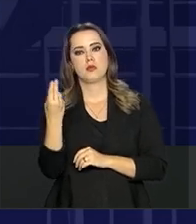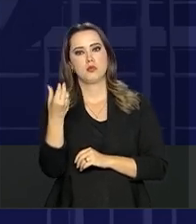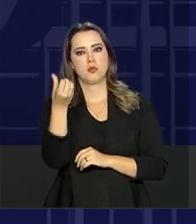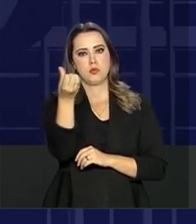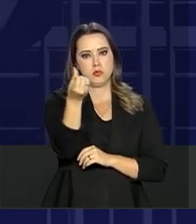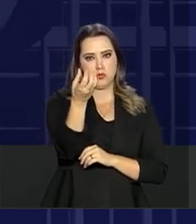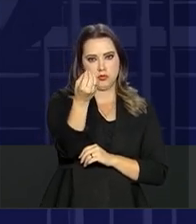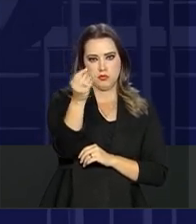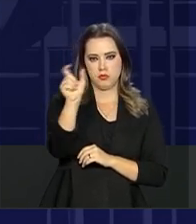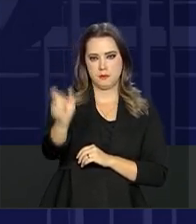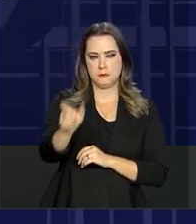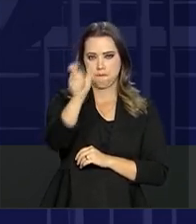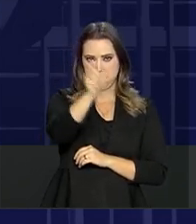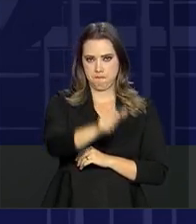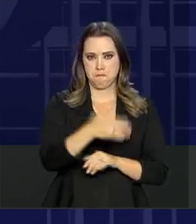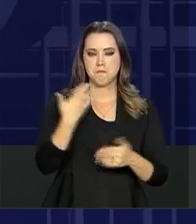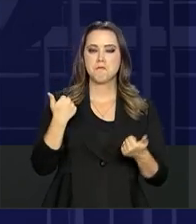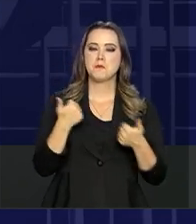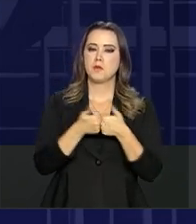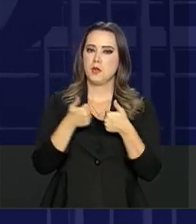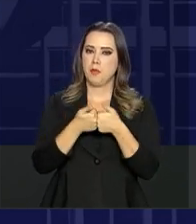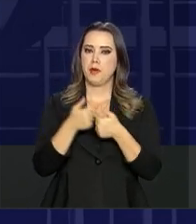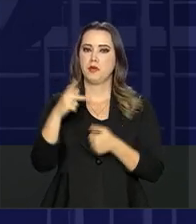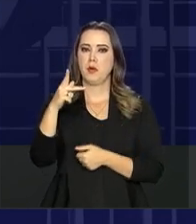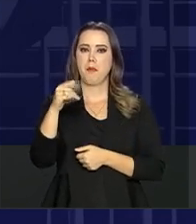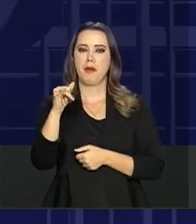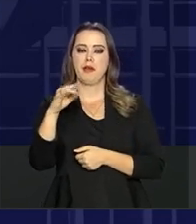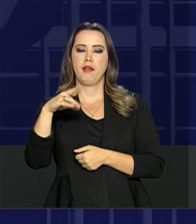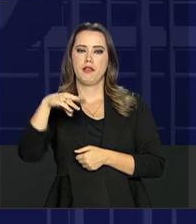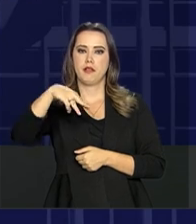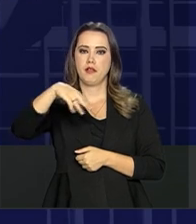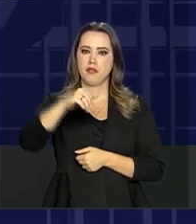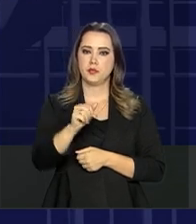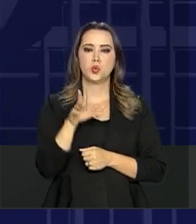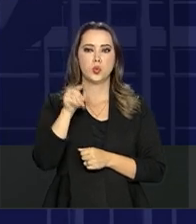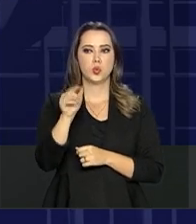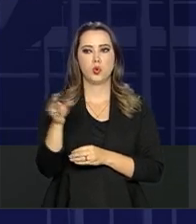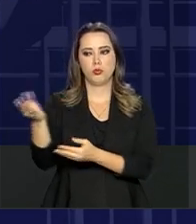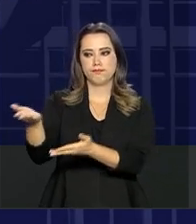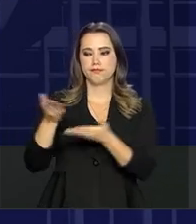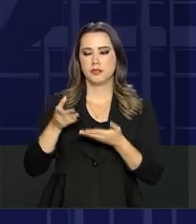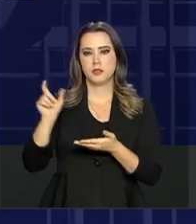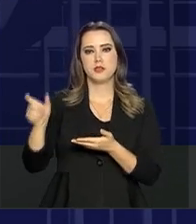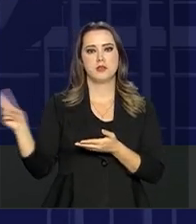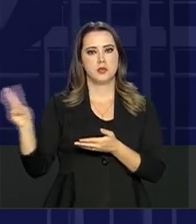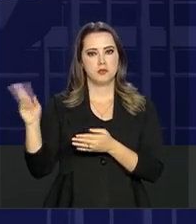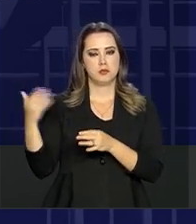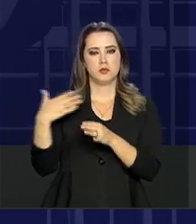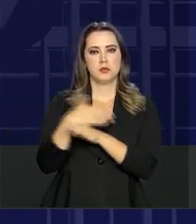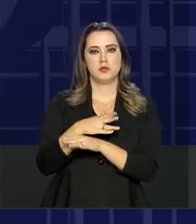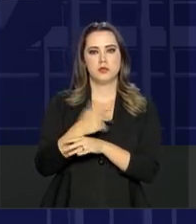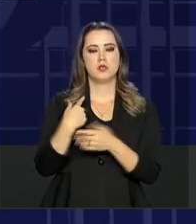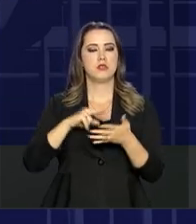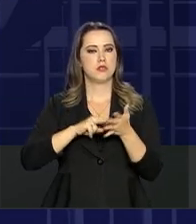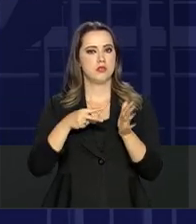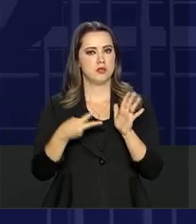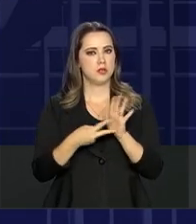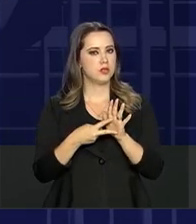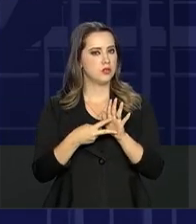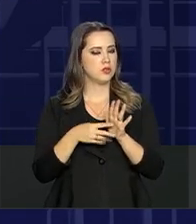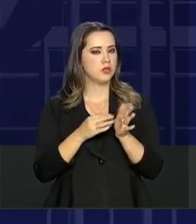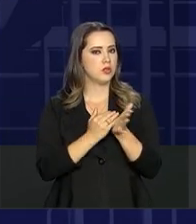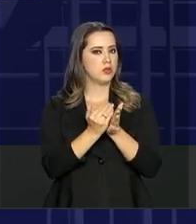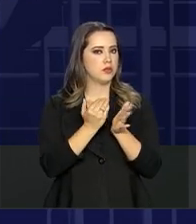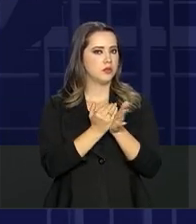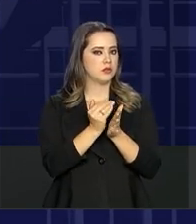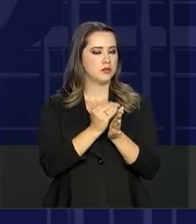600 venezuelanos próximo a Pacaraima. Todo o abrigamento que nós temos hoje, ele corresponde, em